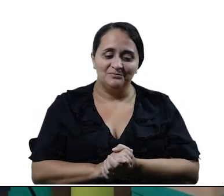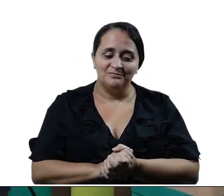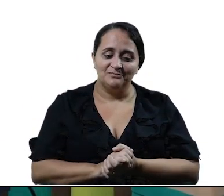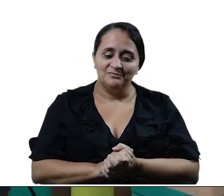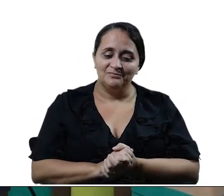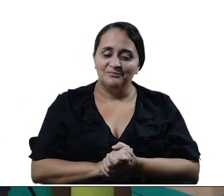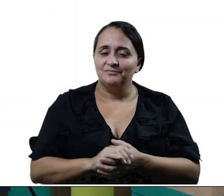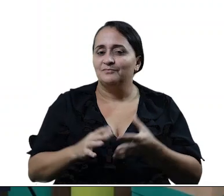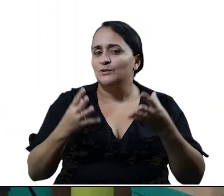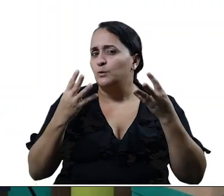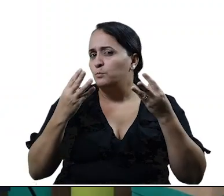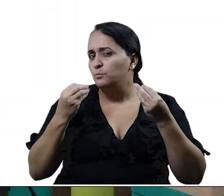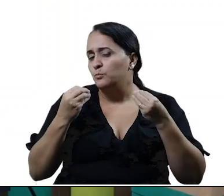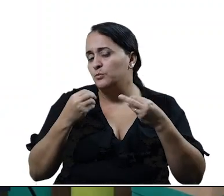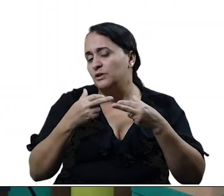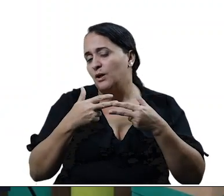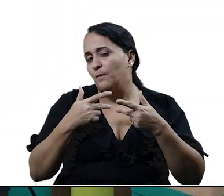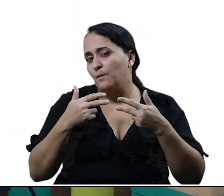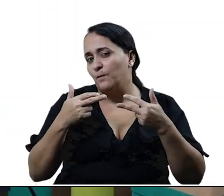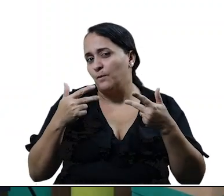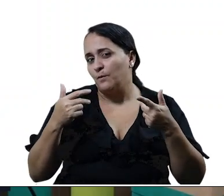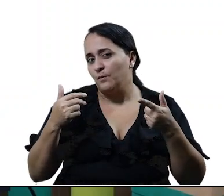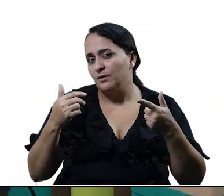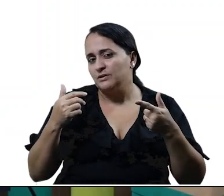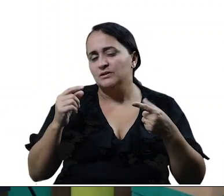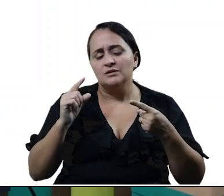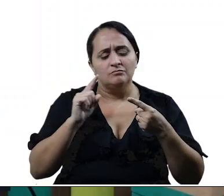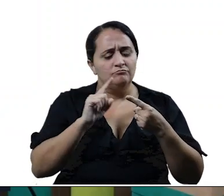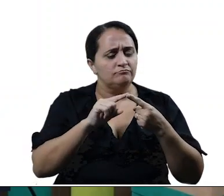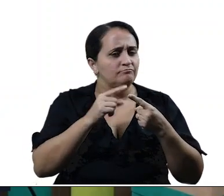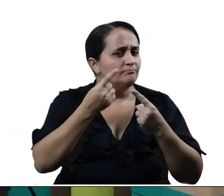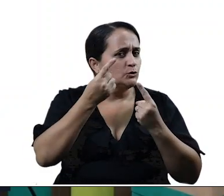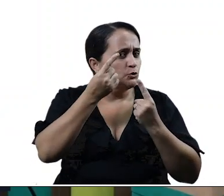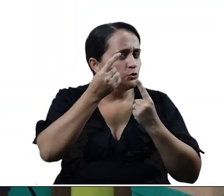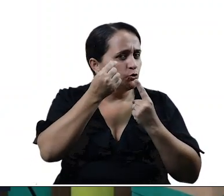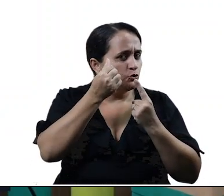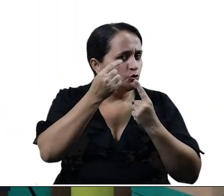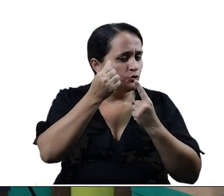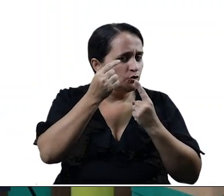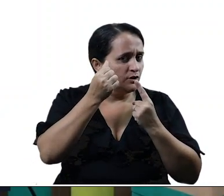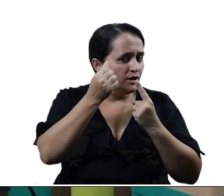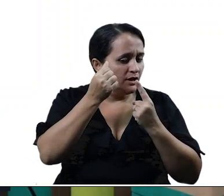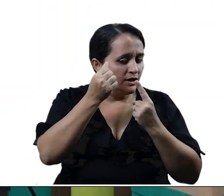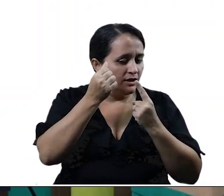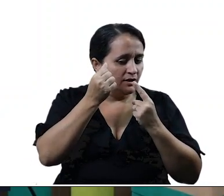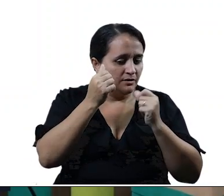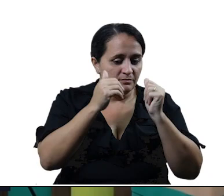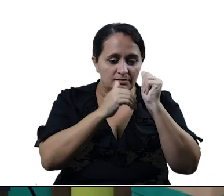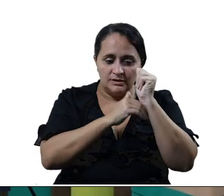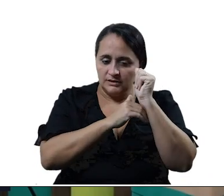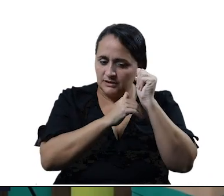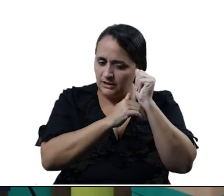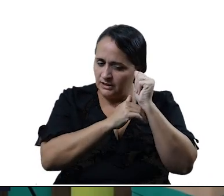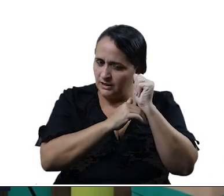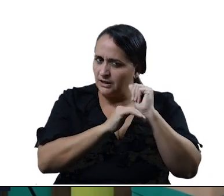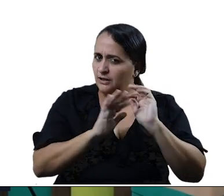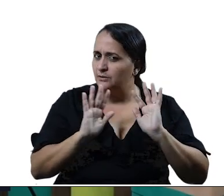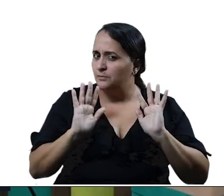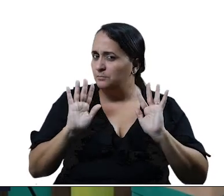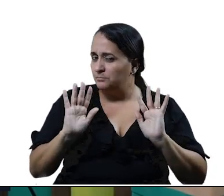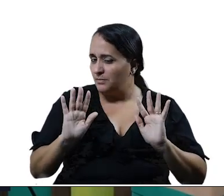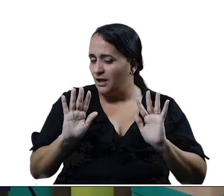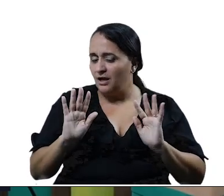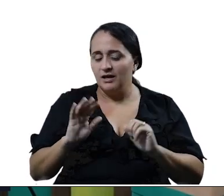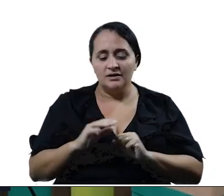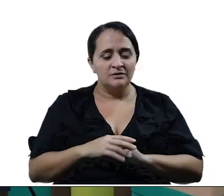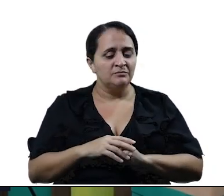Tem muita coisa parecida entre dinheiro e segredo, viu? Mas hoje o foco é nosso